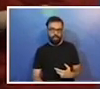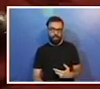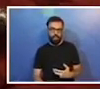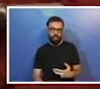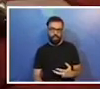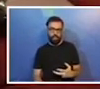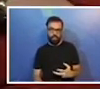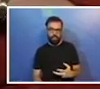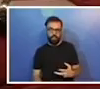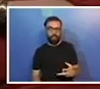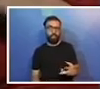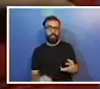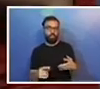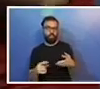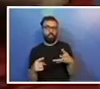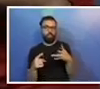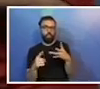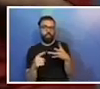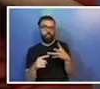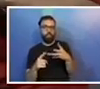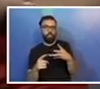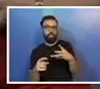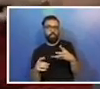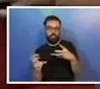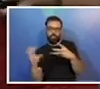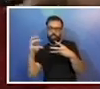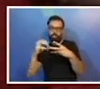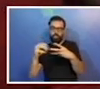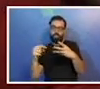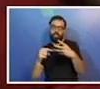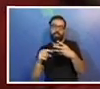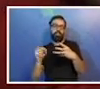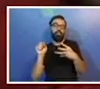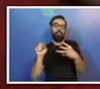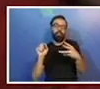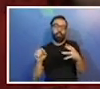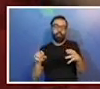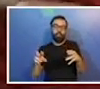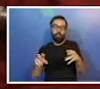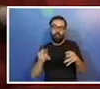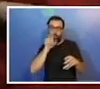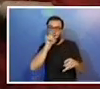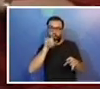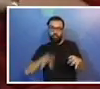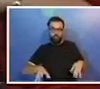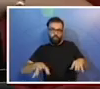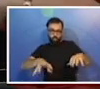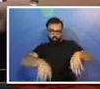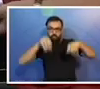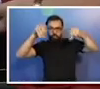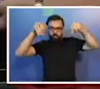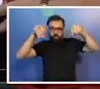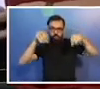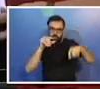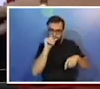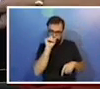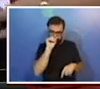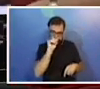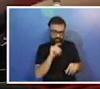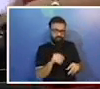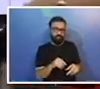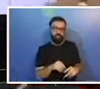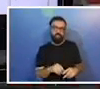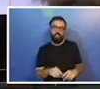que existe o gavião, que come essa cobra também. Ó, tá? Aqui tem imagem